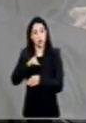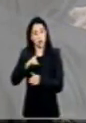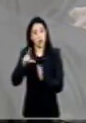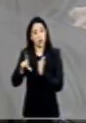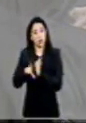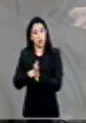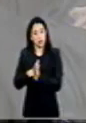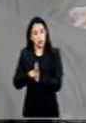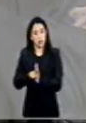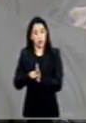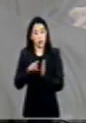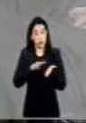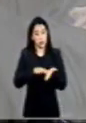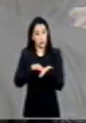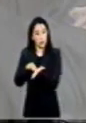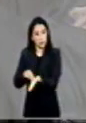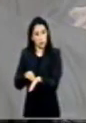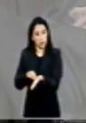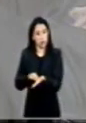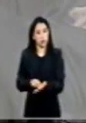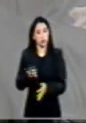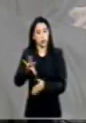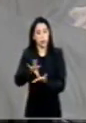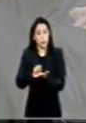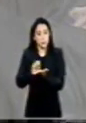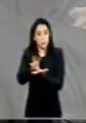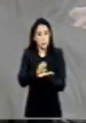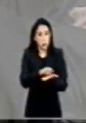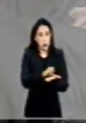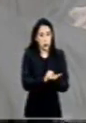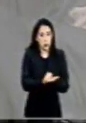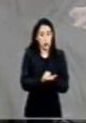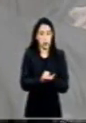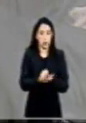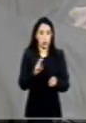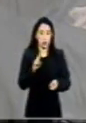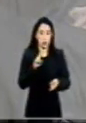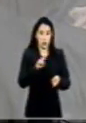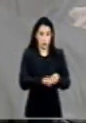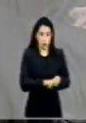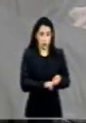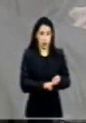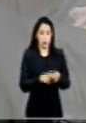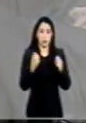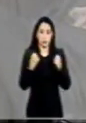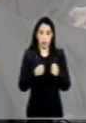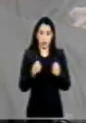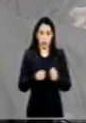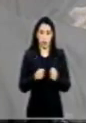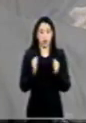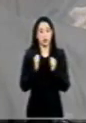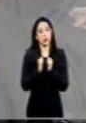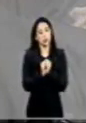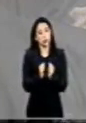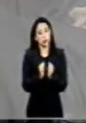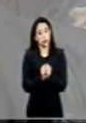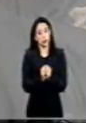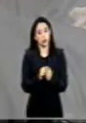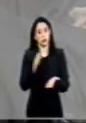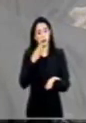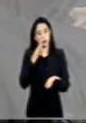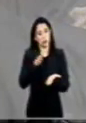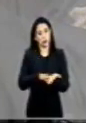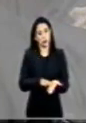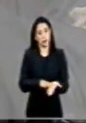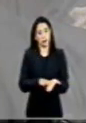os mandados de busca e apreensão sejam acompanhados pela Polícia Legislativa, em atenção ao princípio da